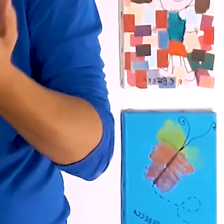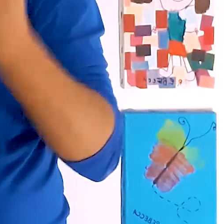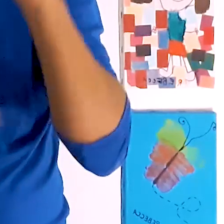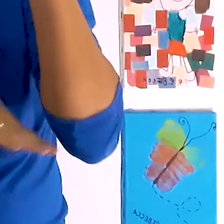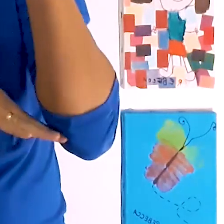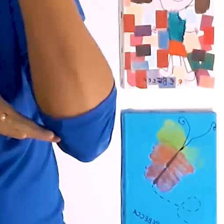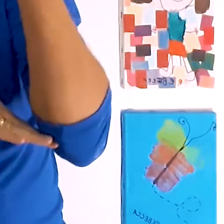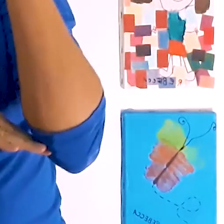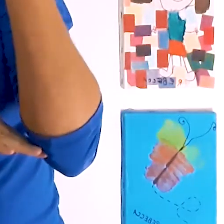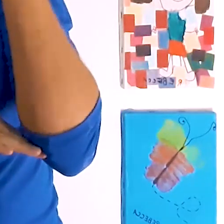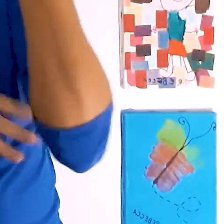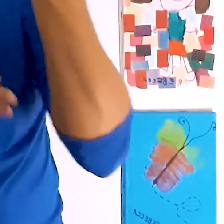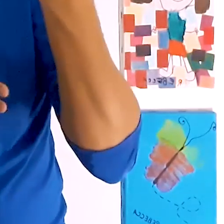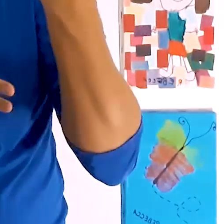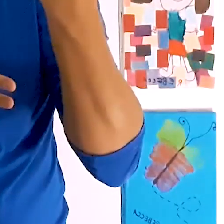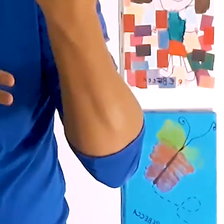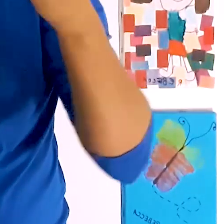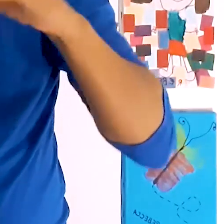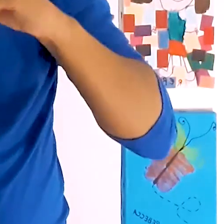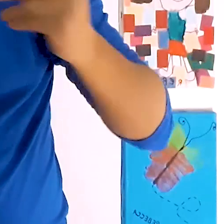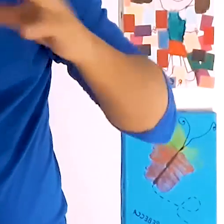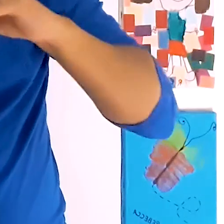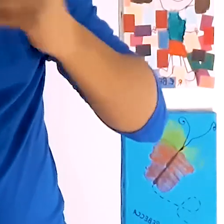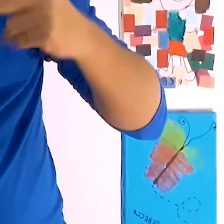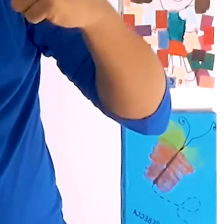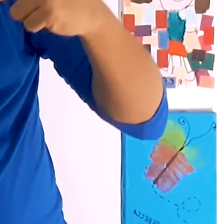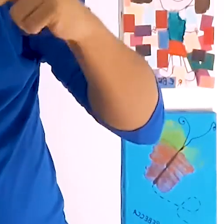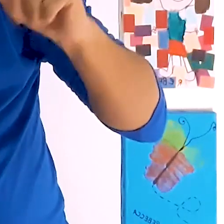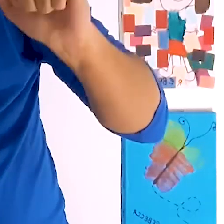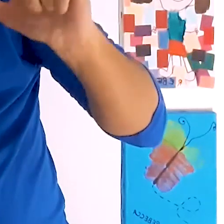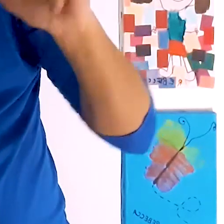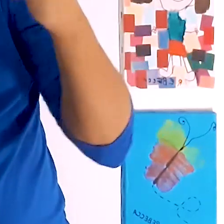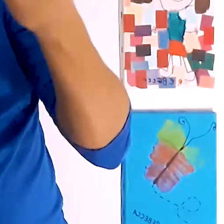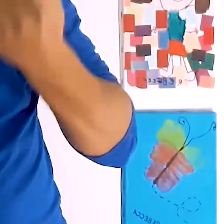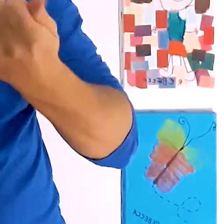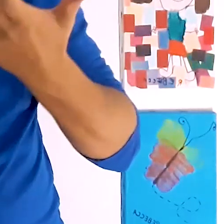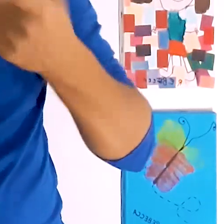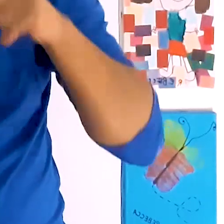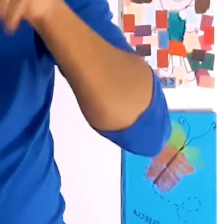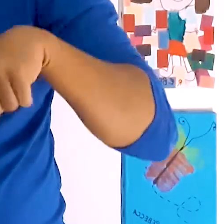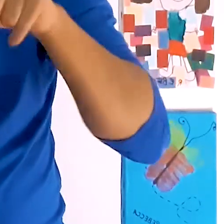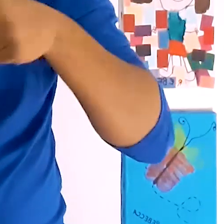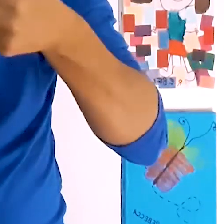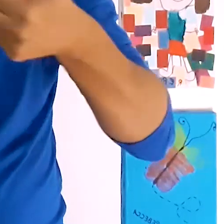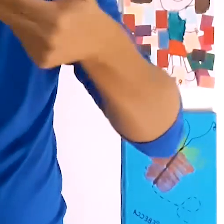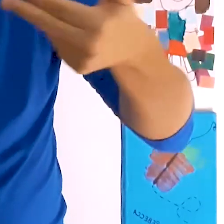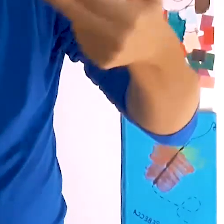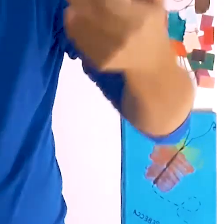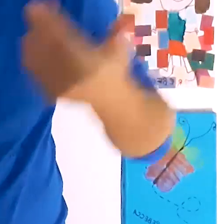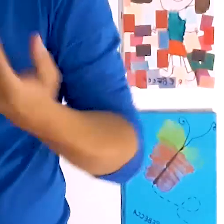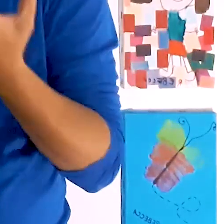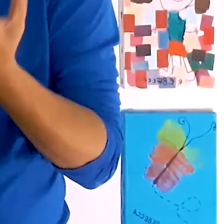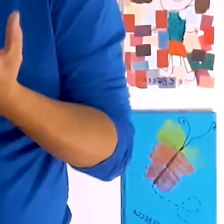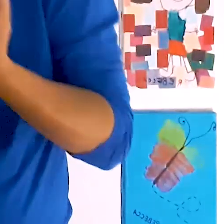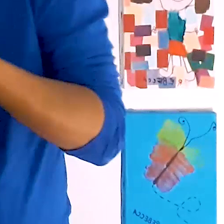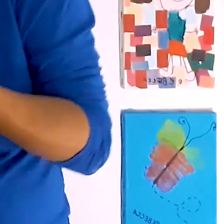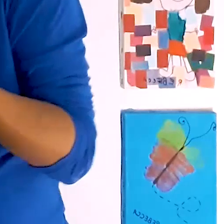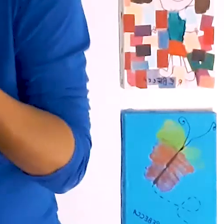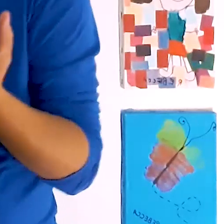Na parte de trás eram levados madeira, palha e outros